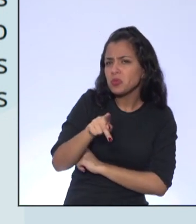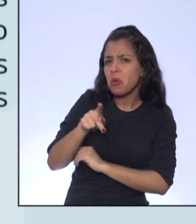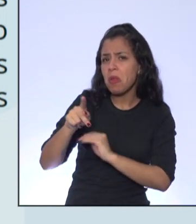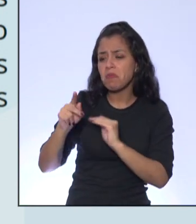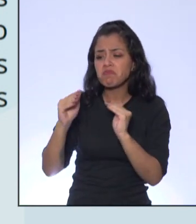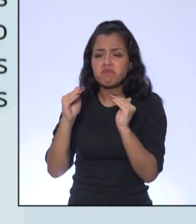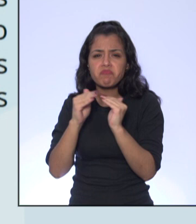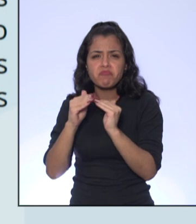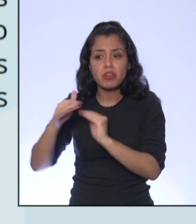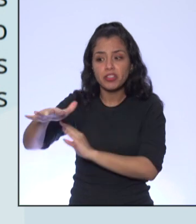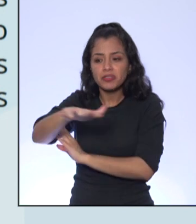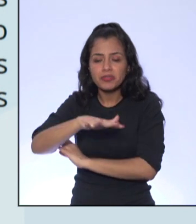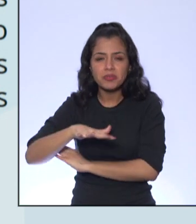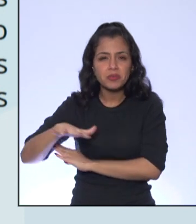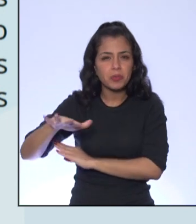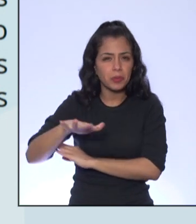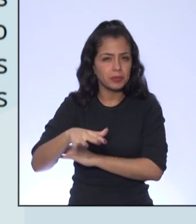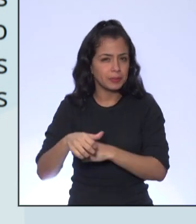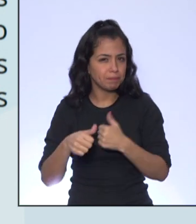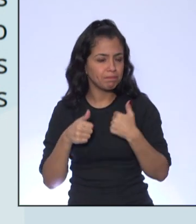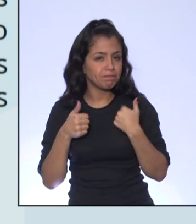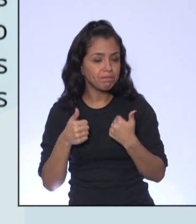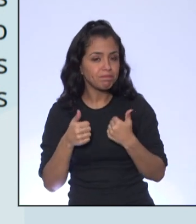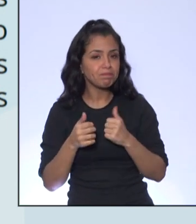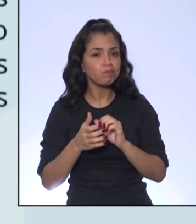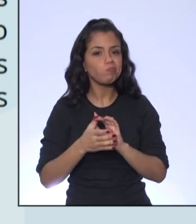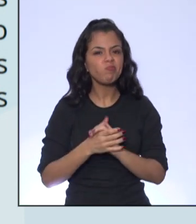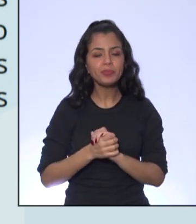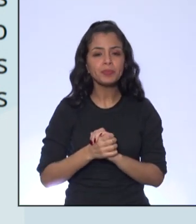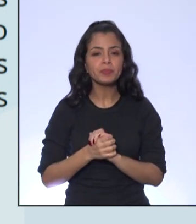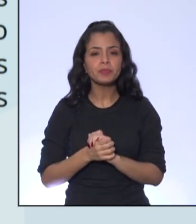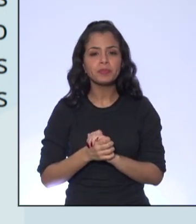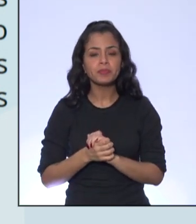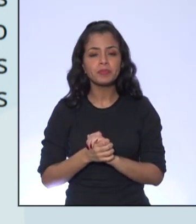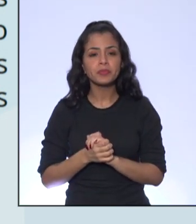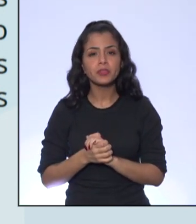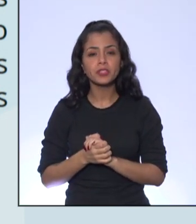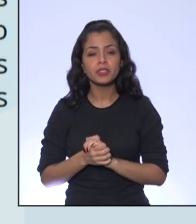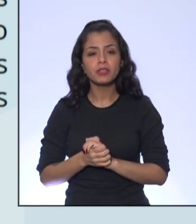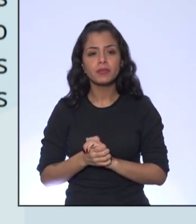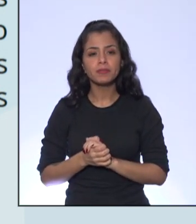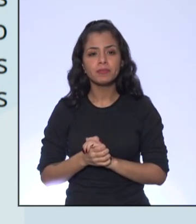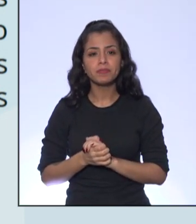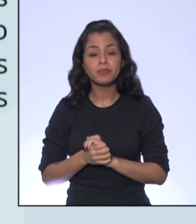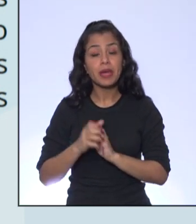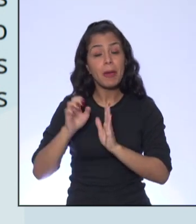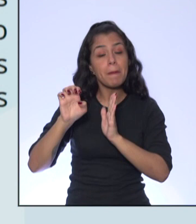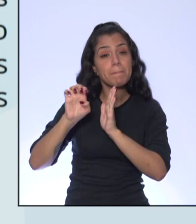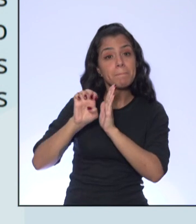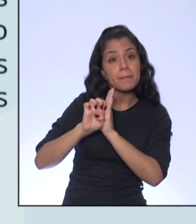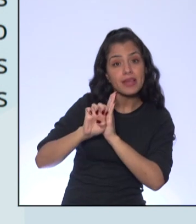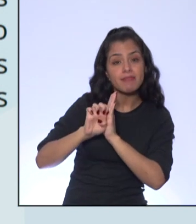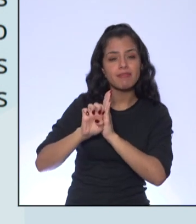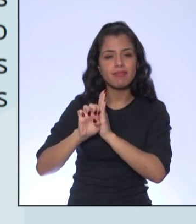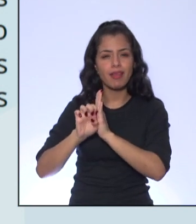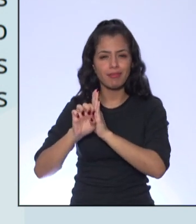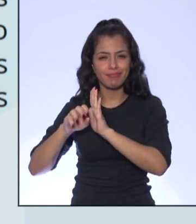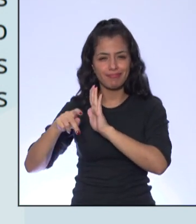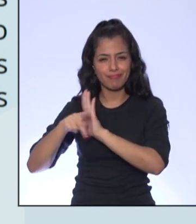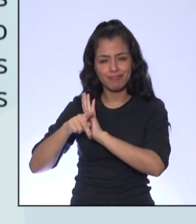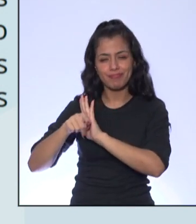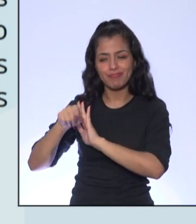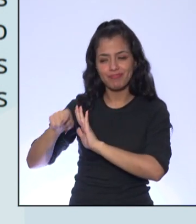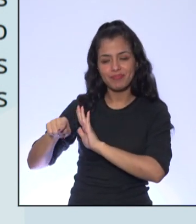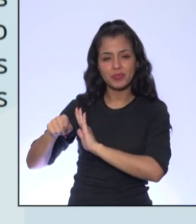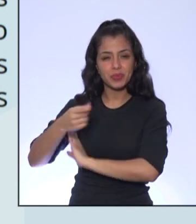A ementa para o curso do sexto ano, o projeto de vida é acolhimento, autogestão